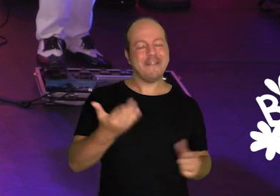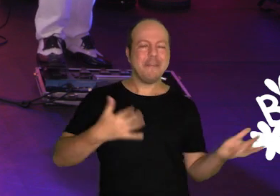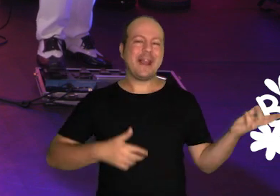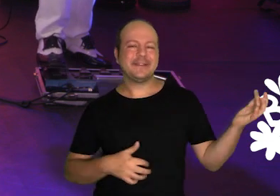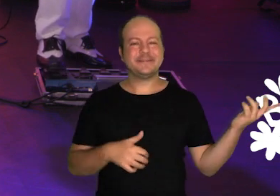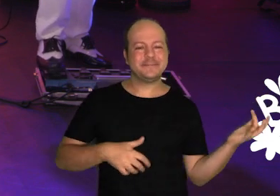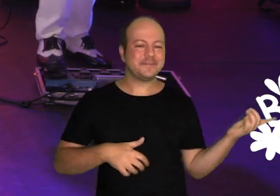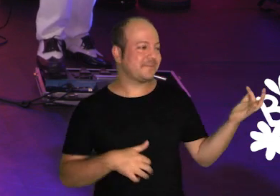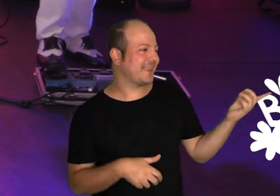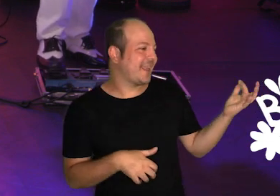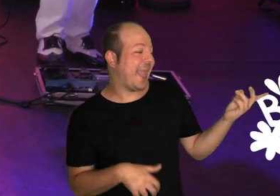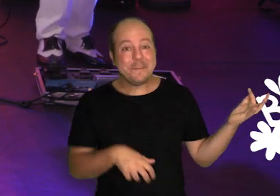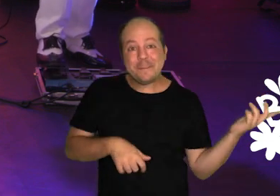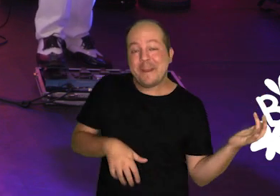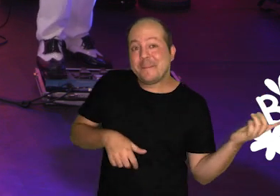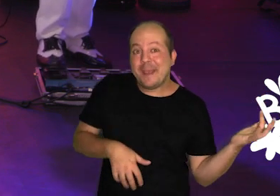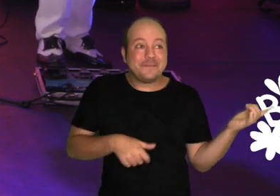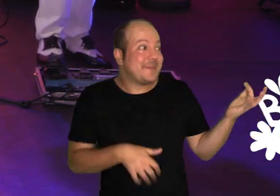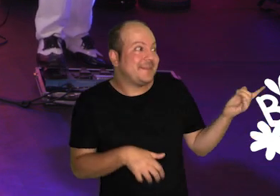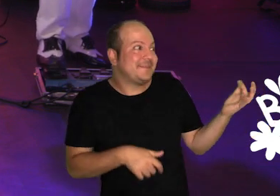Vai, pelanca, gargalha a guitarra.